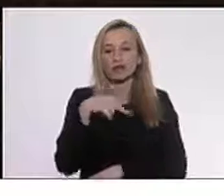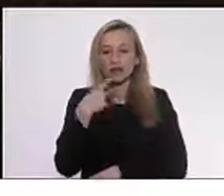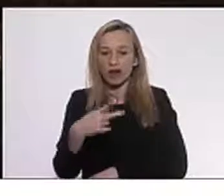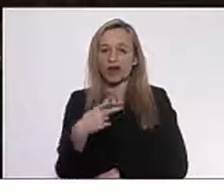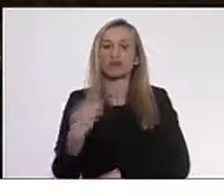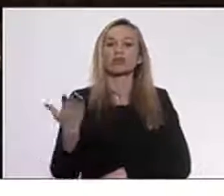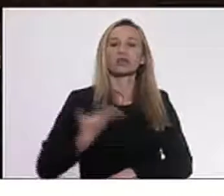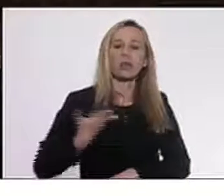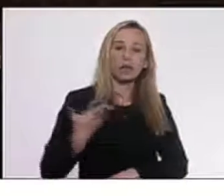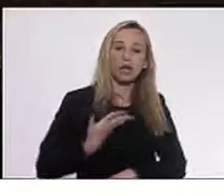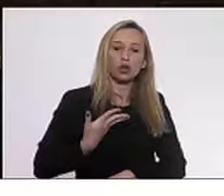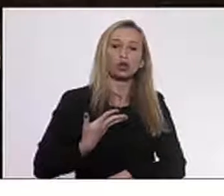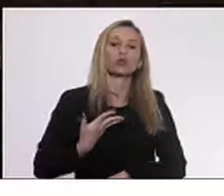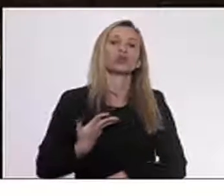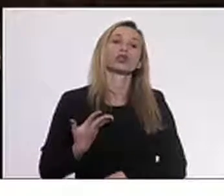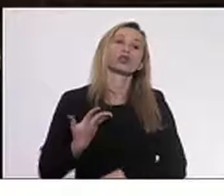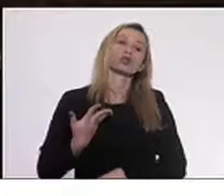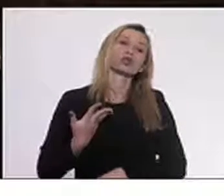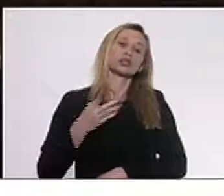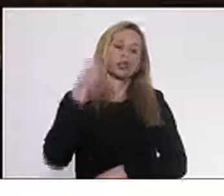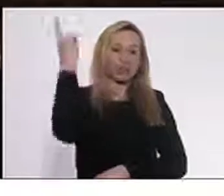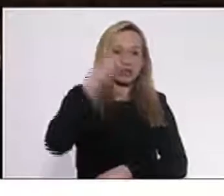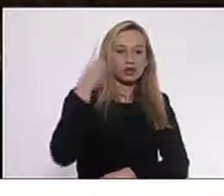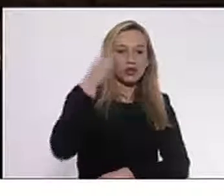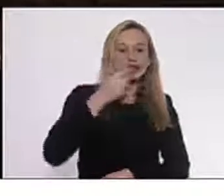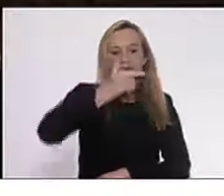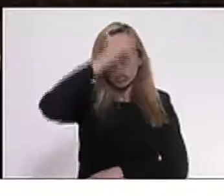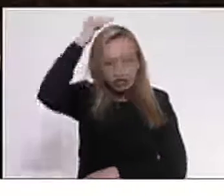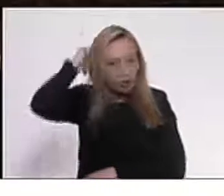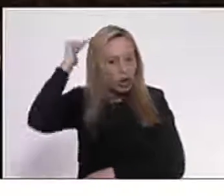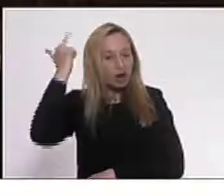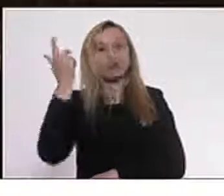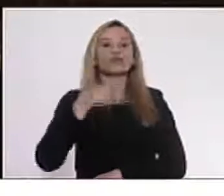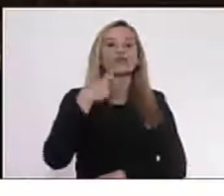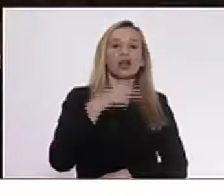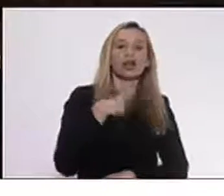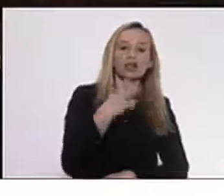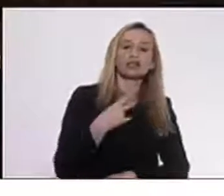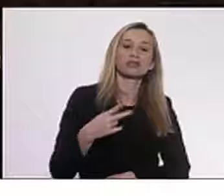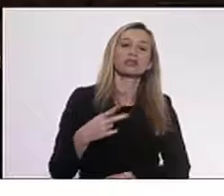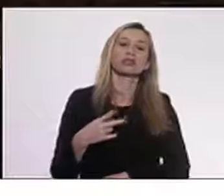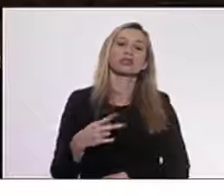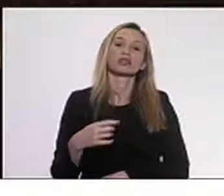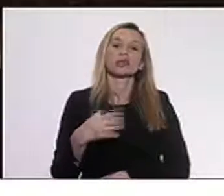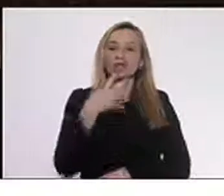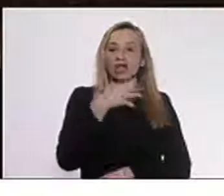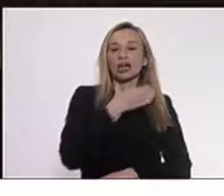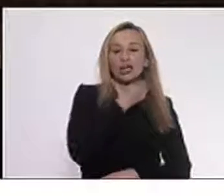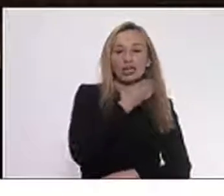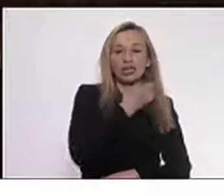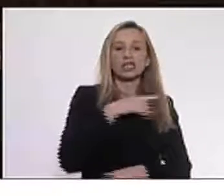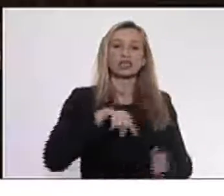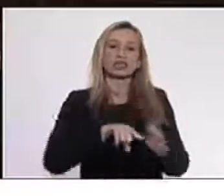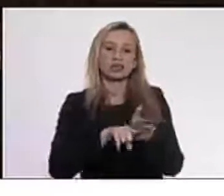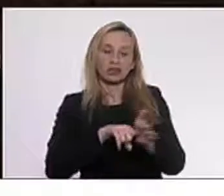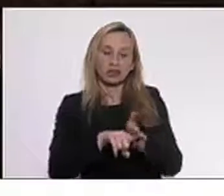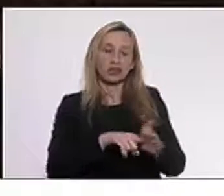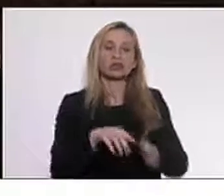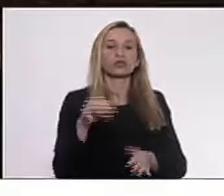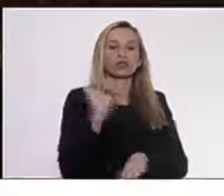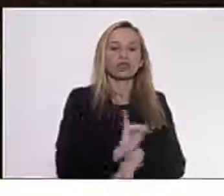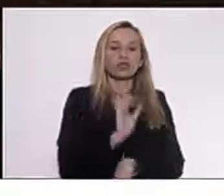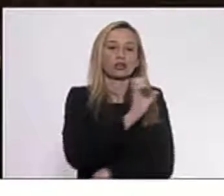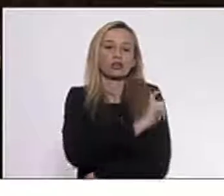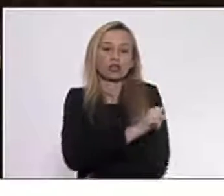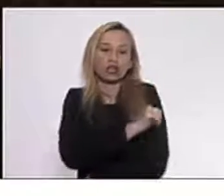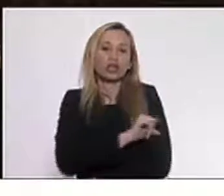dos companheiros deputado Luiz Paulo, falando da grave situação fiscal do Estado do Rio de Janeiro,